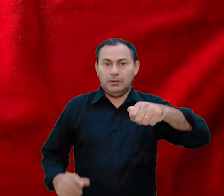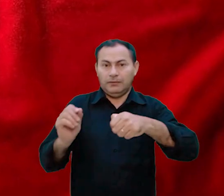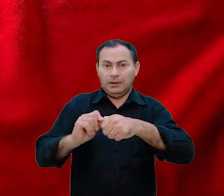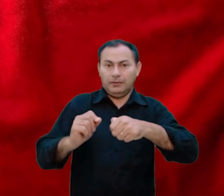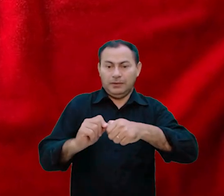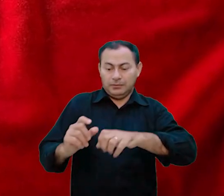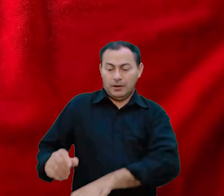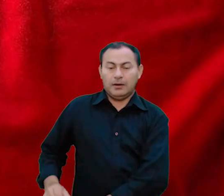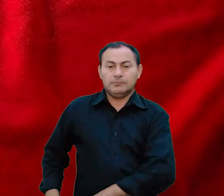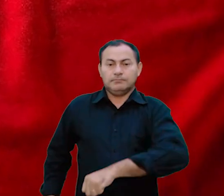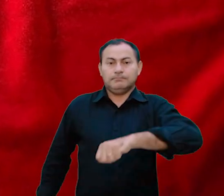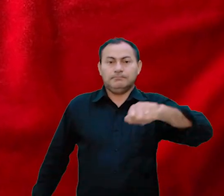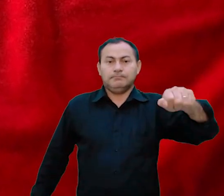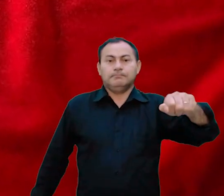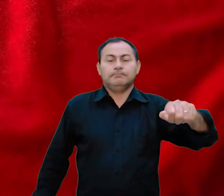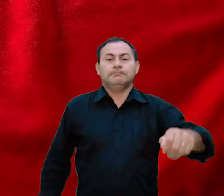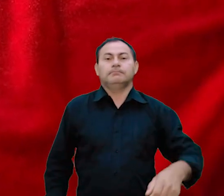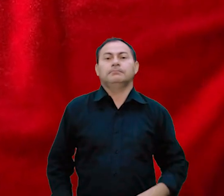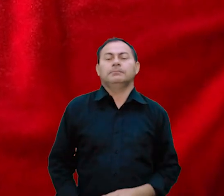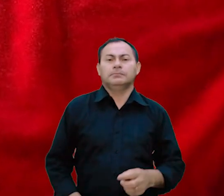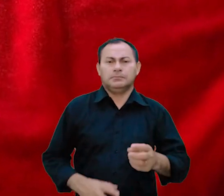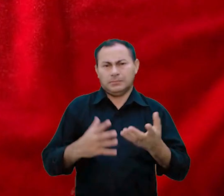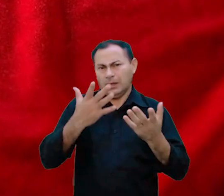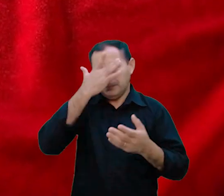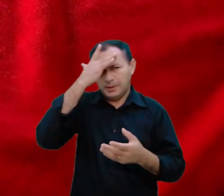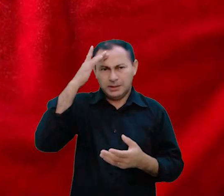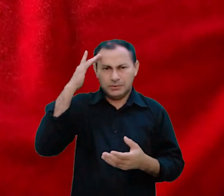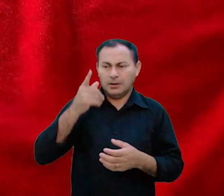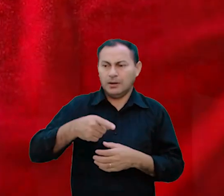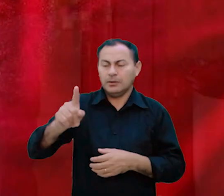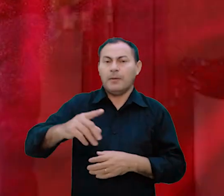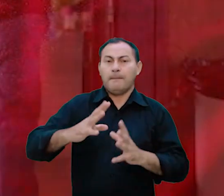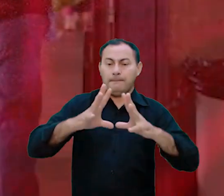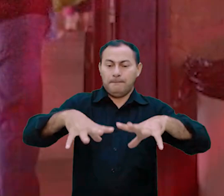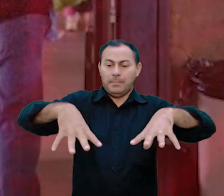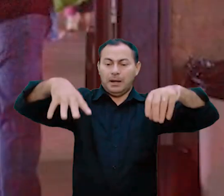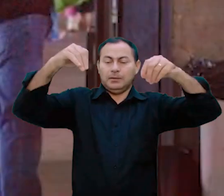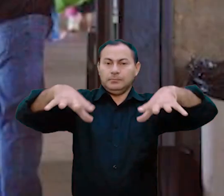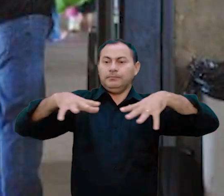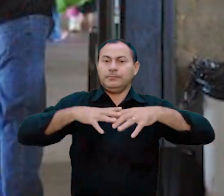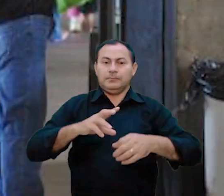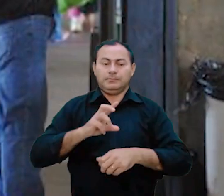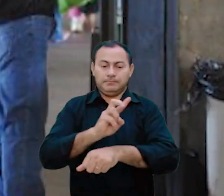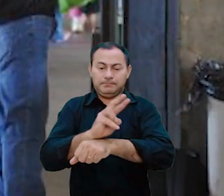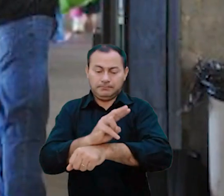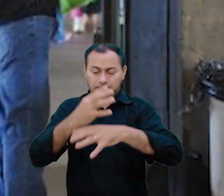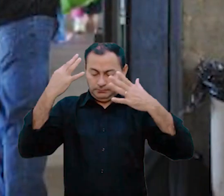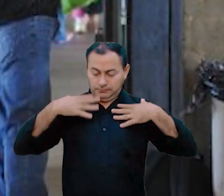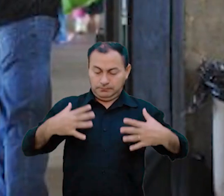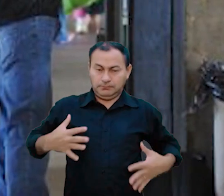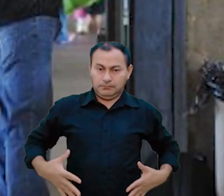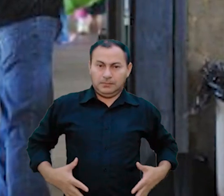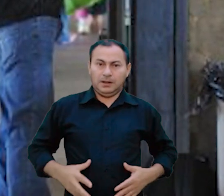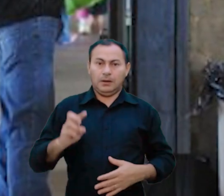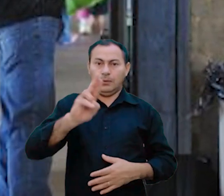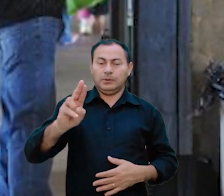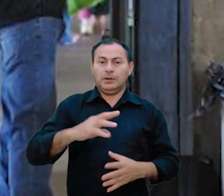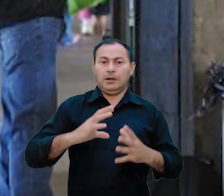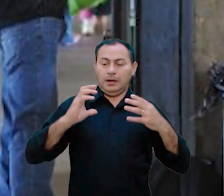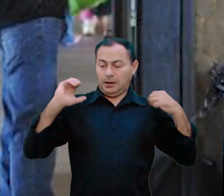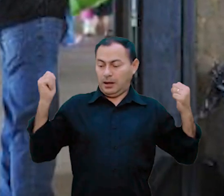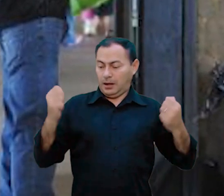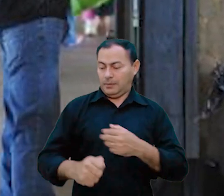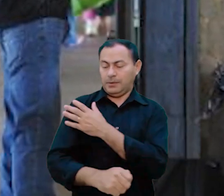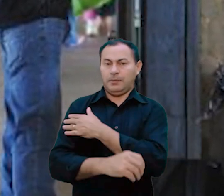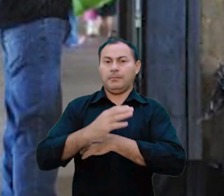espada, o fez com a sua mão esquerda. Aparentemente as pessoas que iam ao palácio passavam por uma revista. Elas